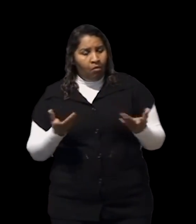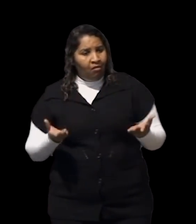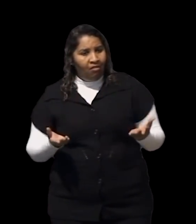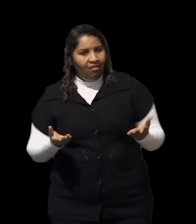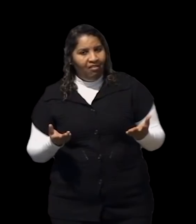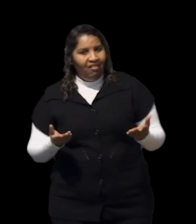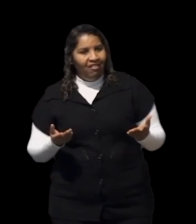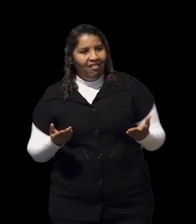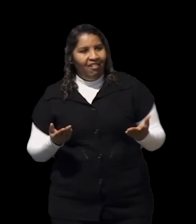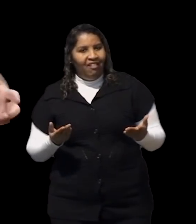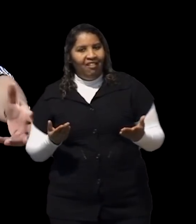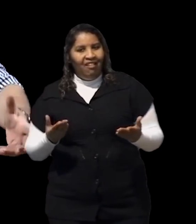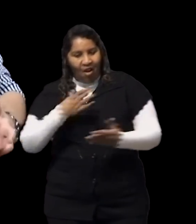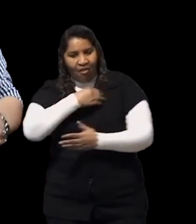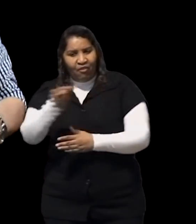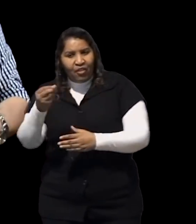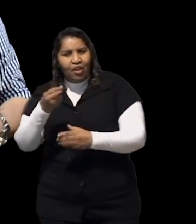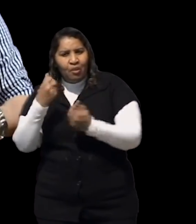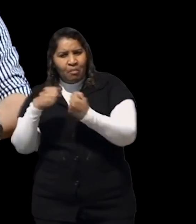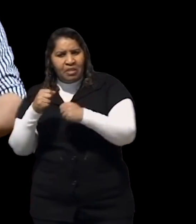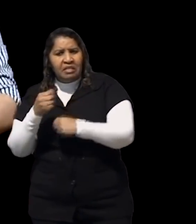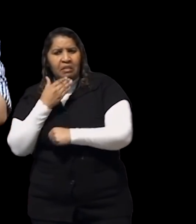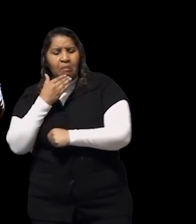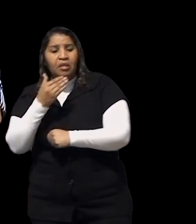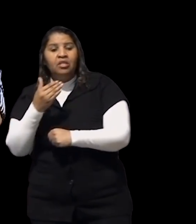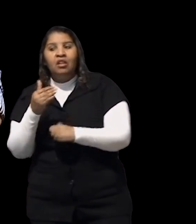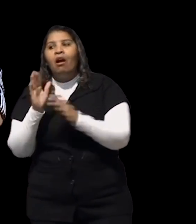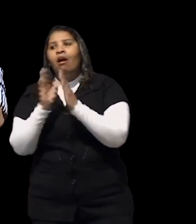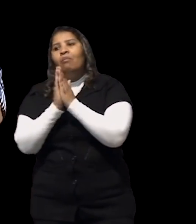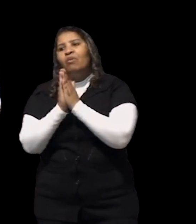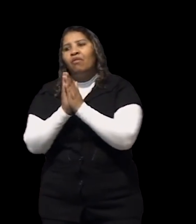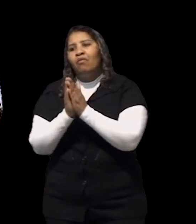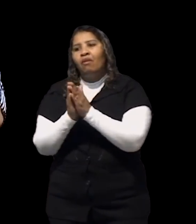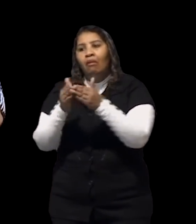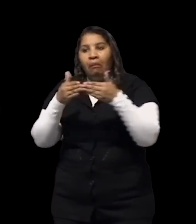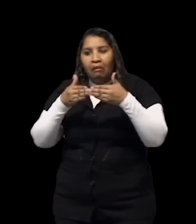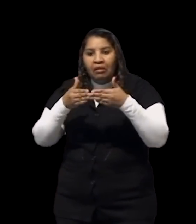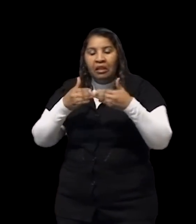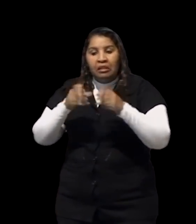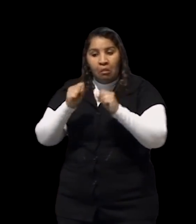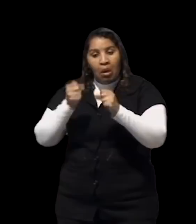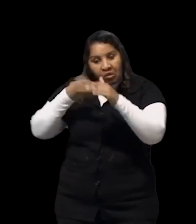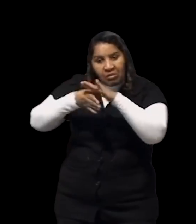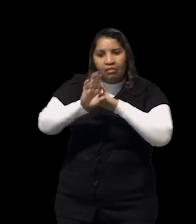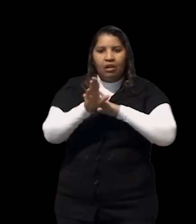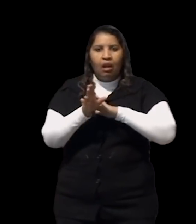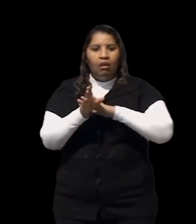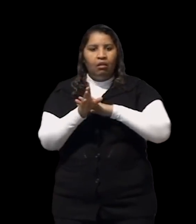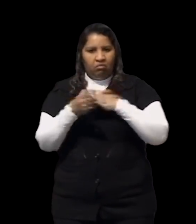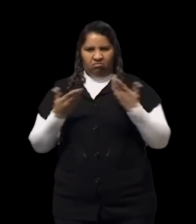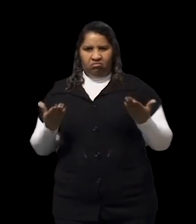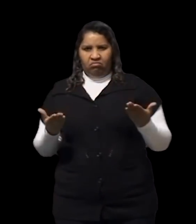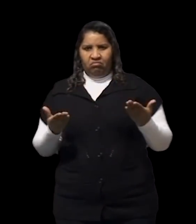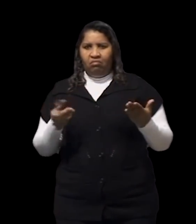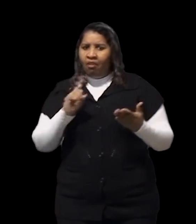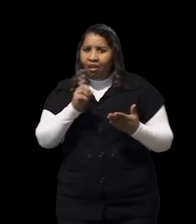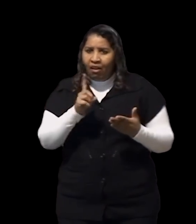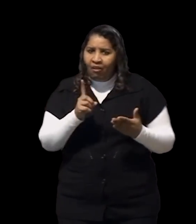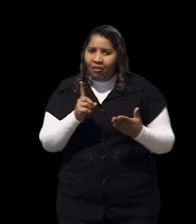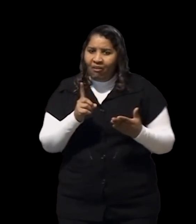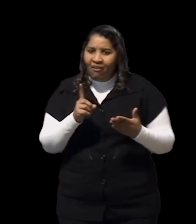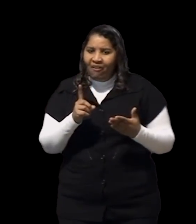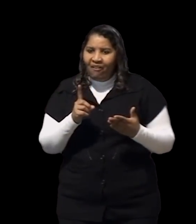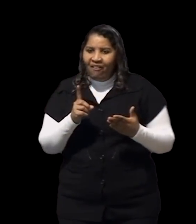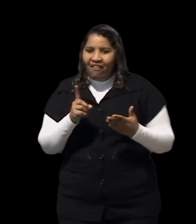permissão para entrar em qualquer ambiente da casa porque porque a casa dele a casa do pai ele não tem